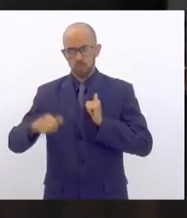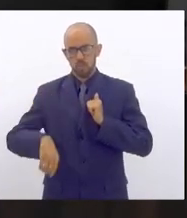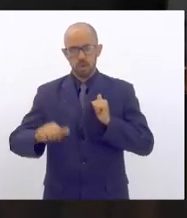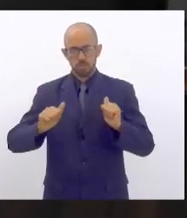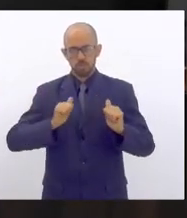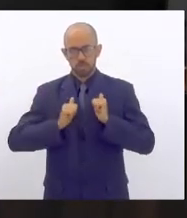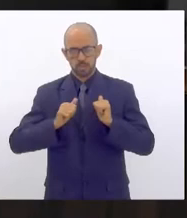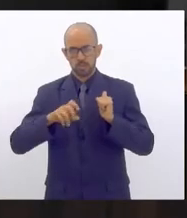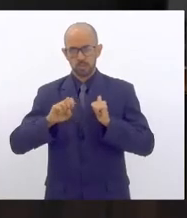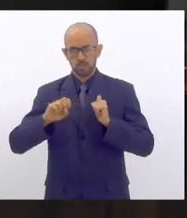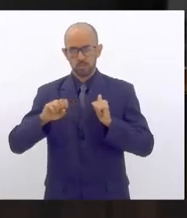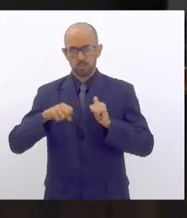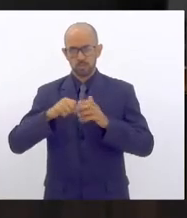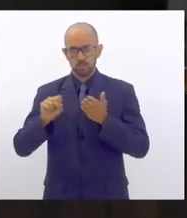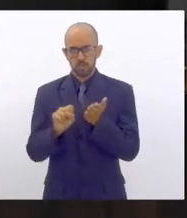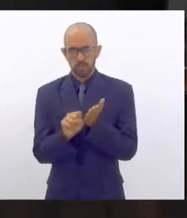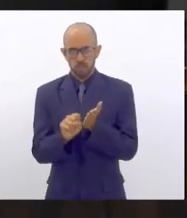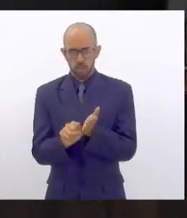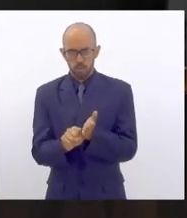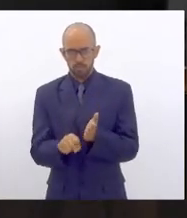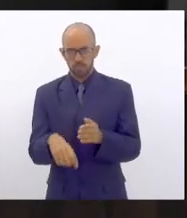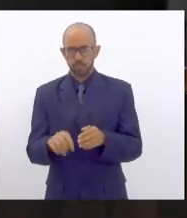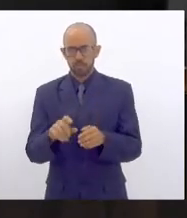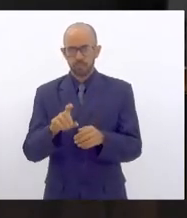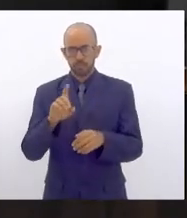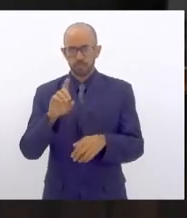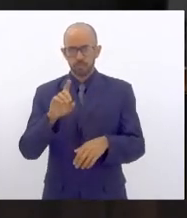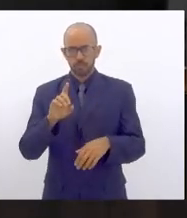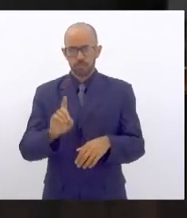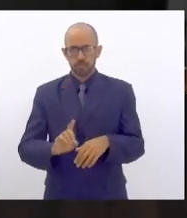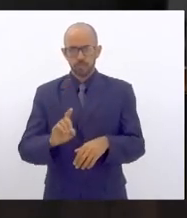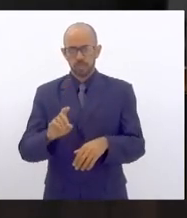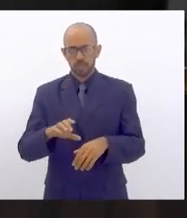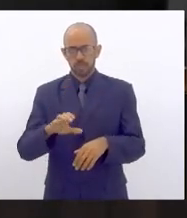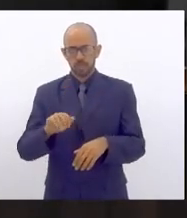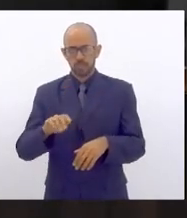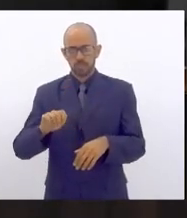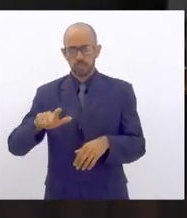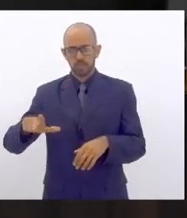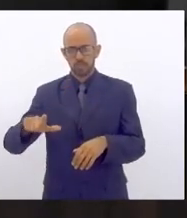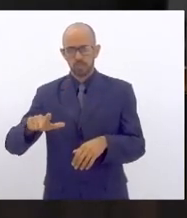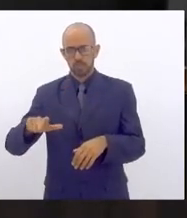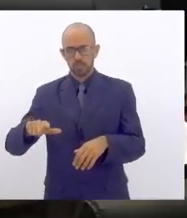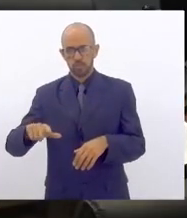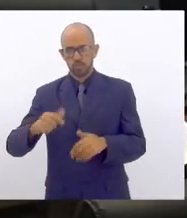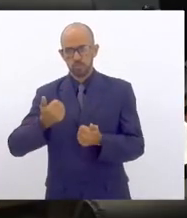Samuel Malafaia. Pela Comissão de Defesa Civil, deputado subtenente Bernardo.